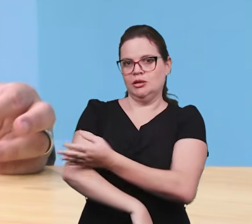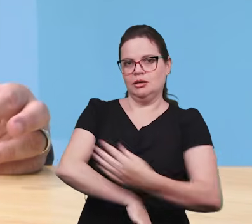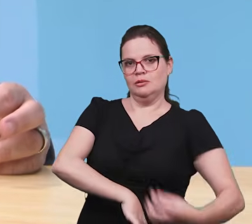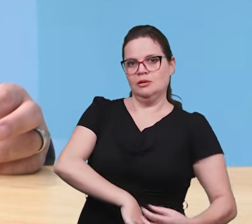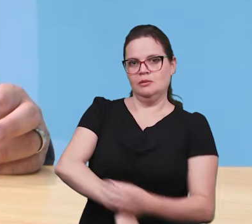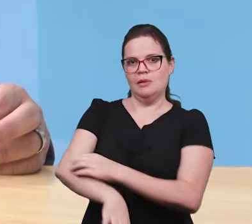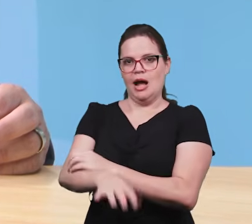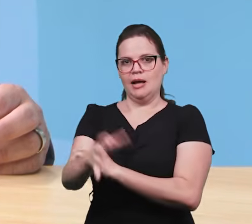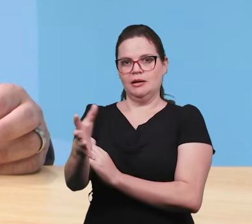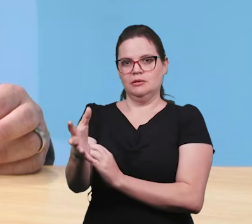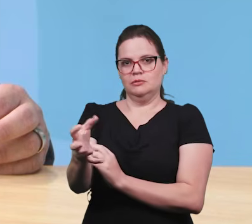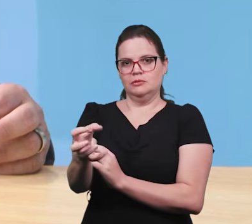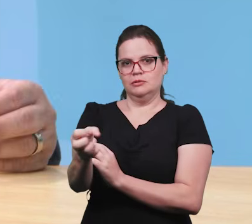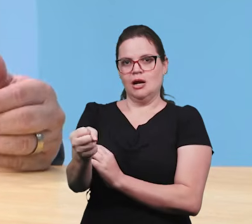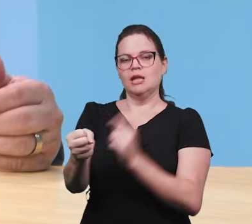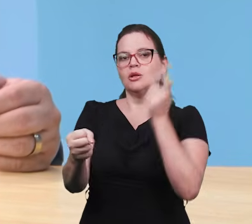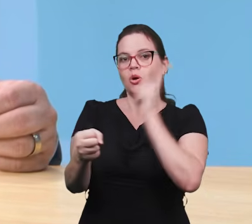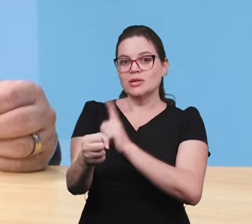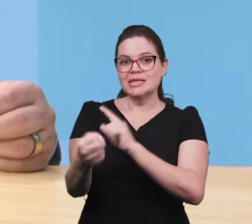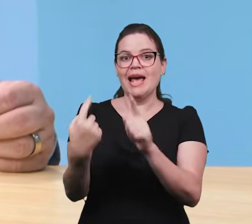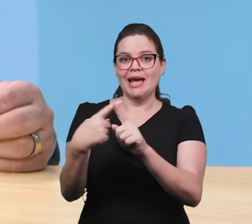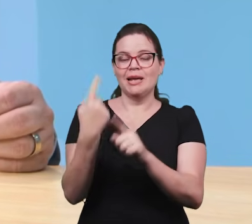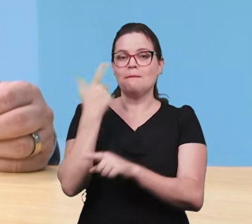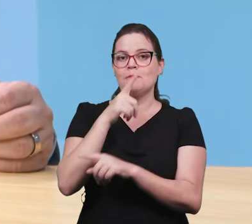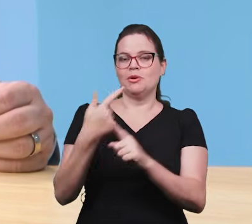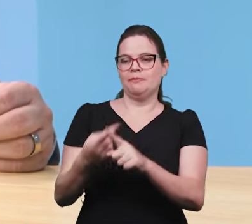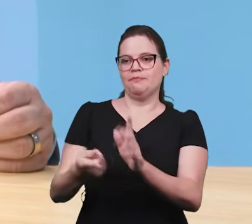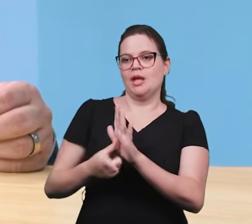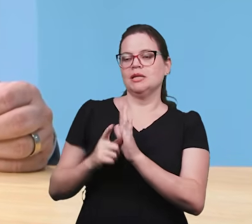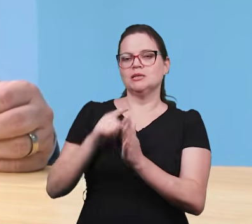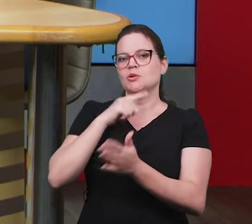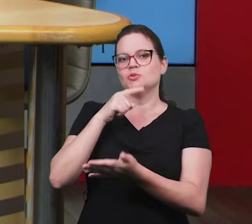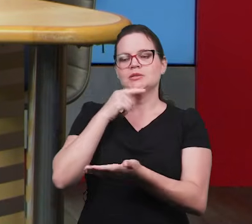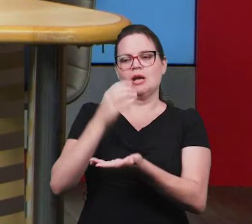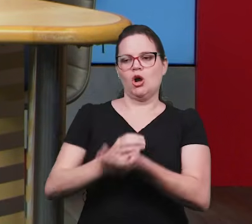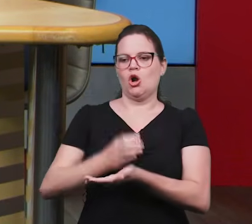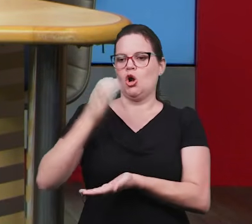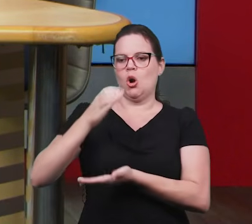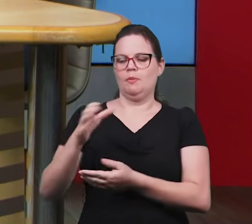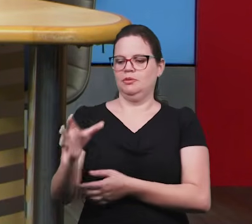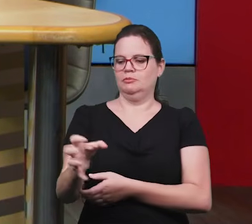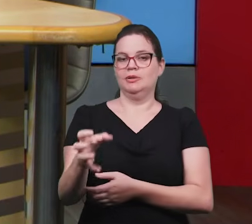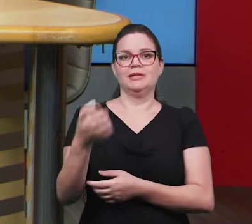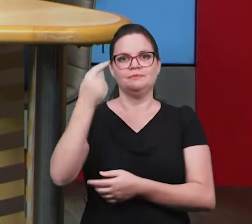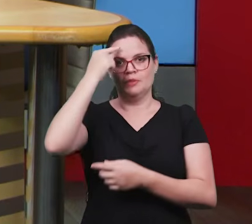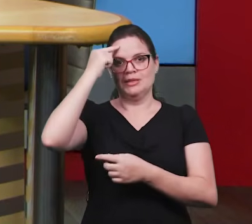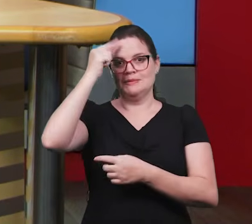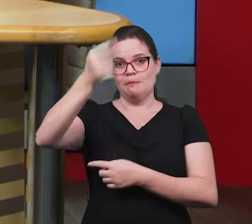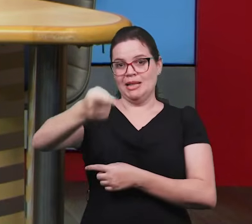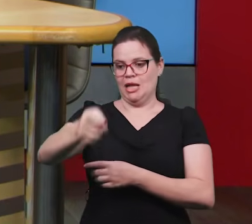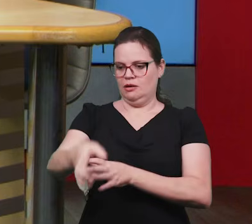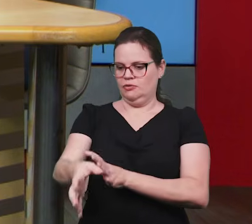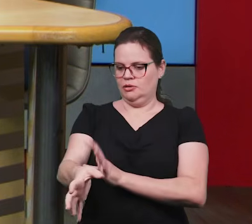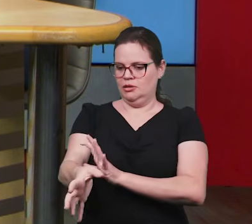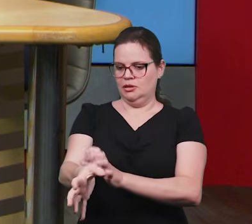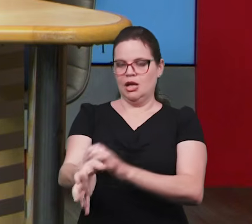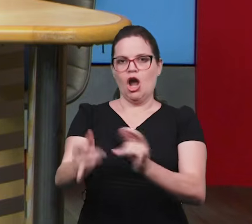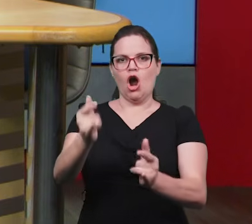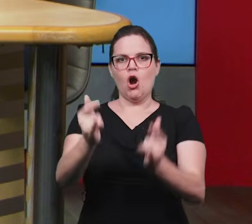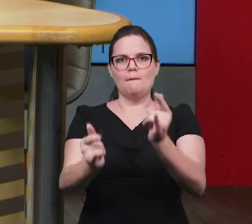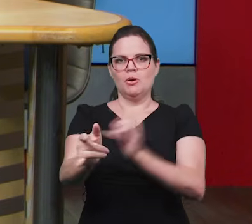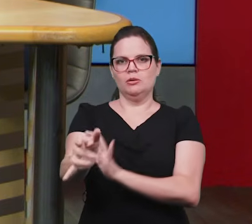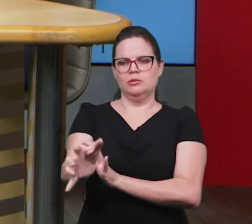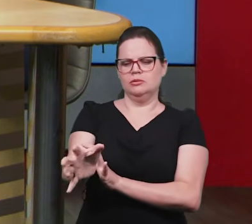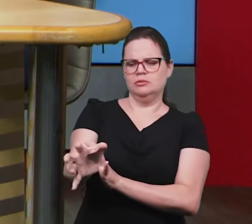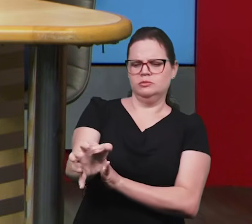por exemplo, que a pessoa não tinha noção, ou melhor, o sistema não tinha a noção daquilo que a pessoa estava querendo, se queria apertar muito ou